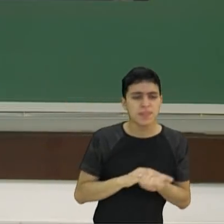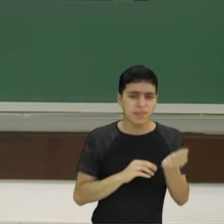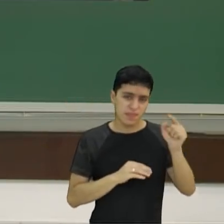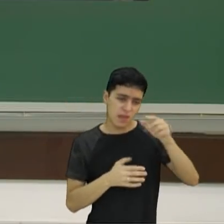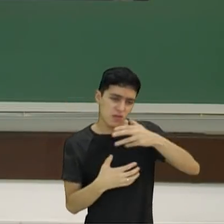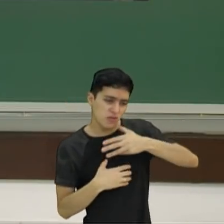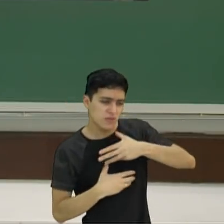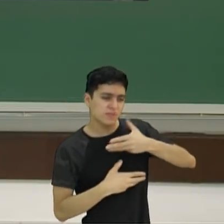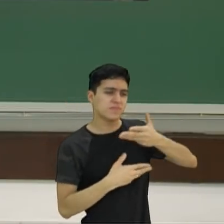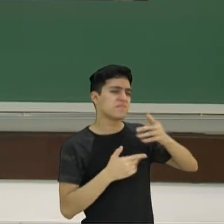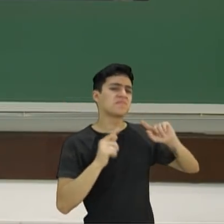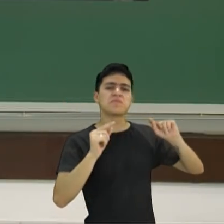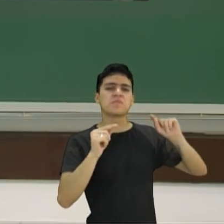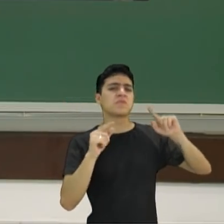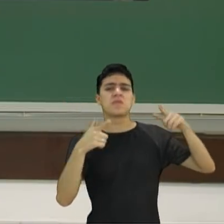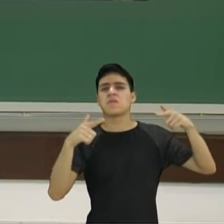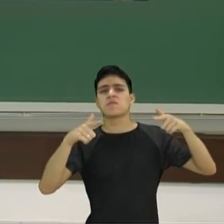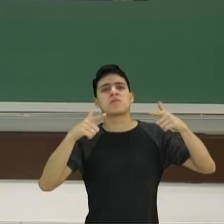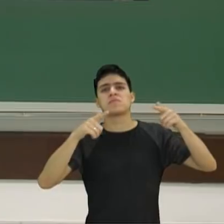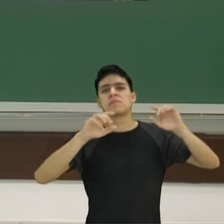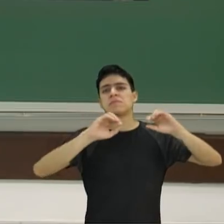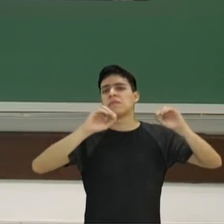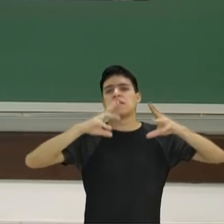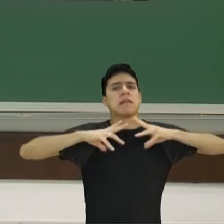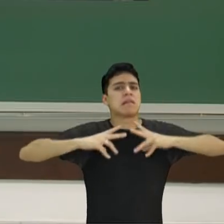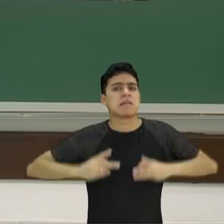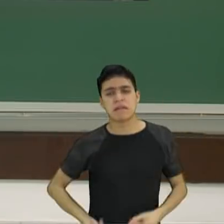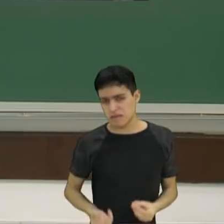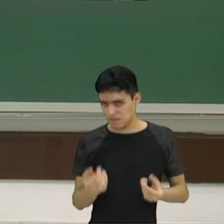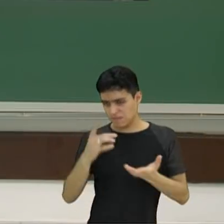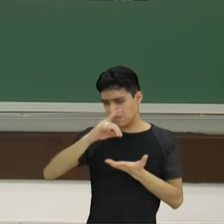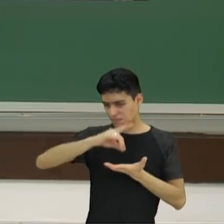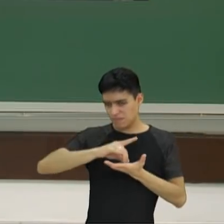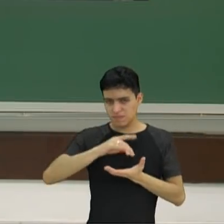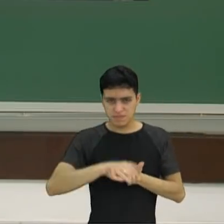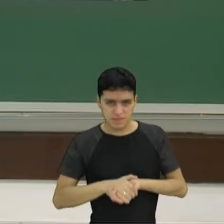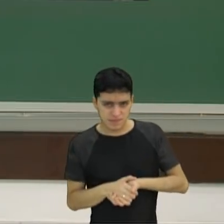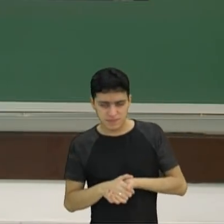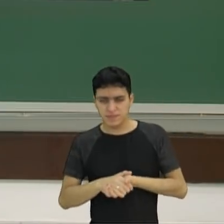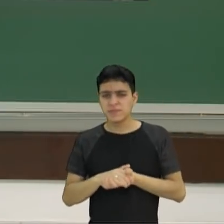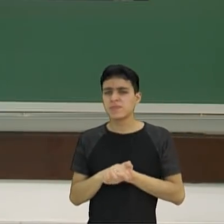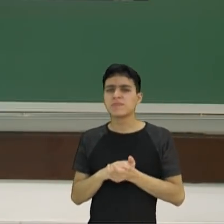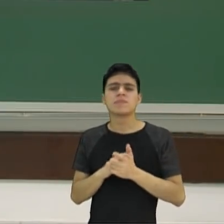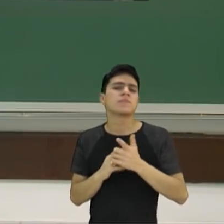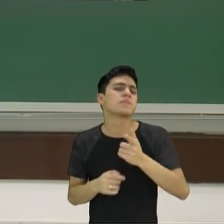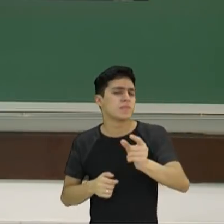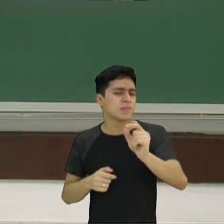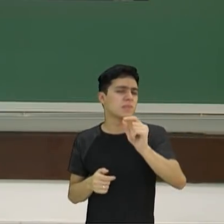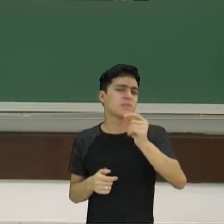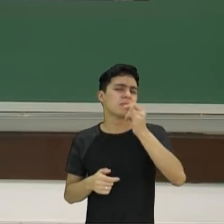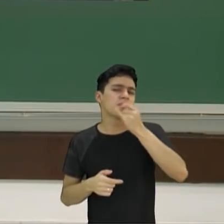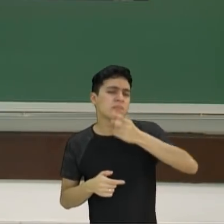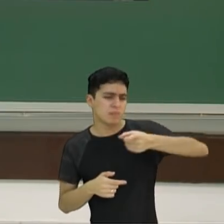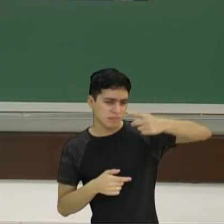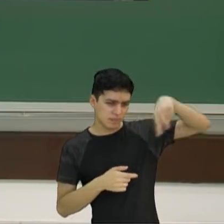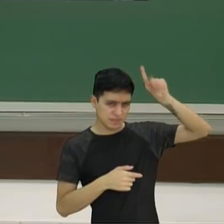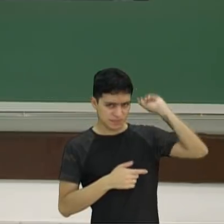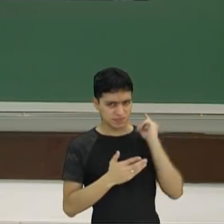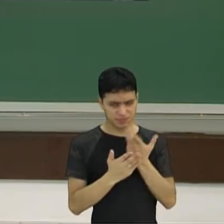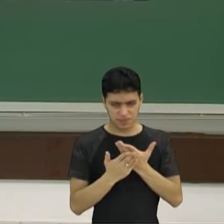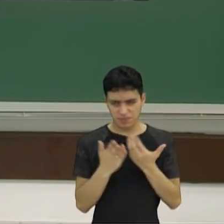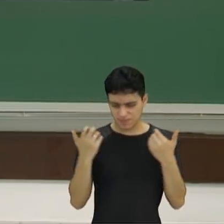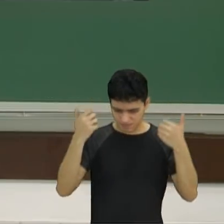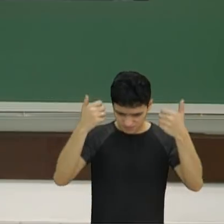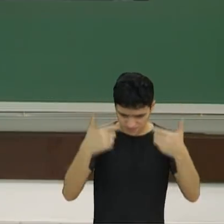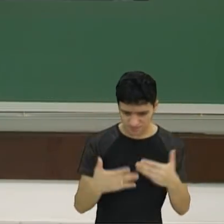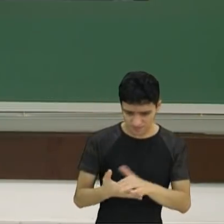deliberada, de uma forma sem nenhum filtro. Um fato histórico bastante interessante é que, como vimos na aula passada, antigamente